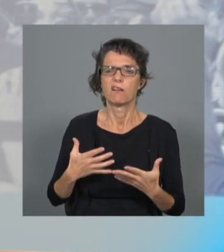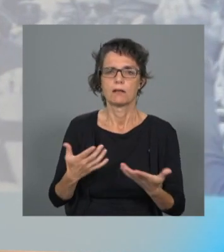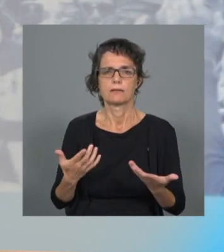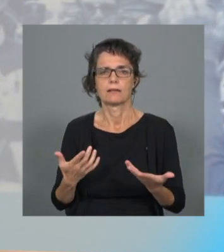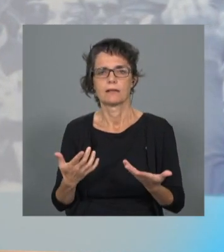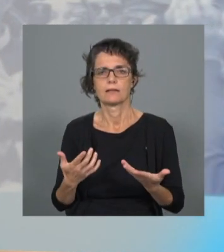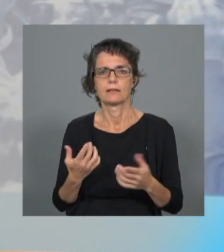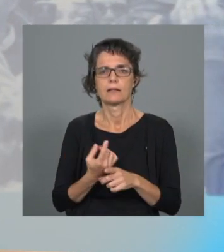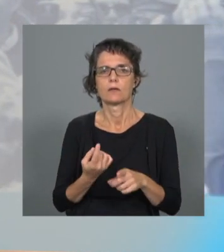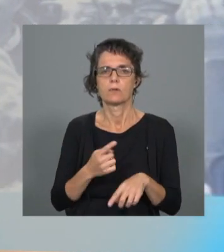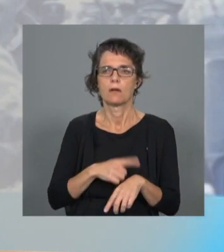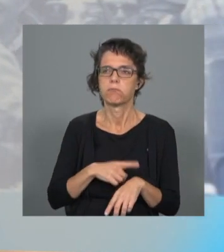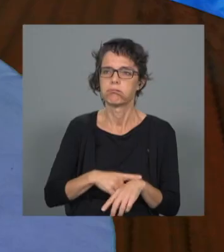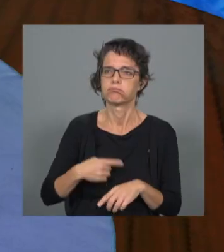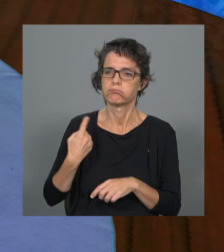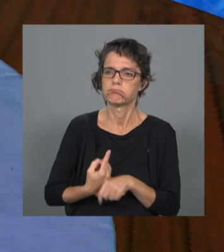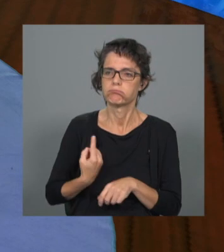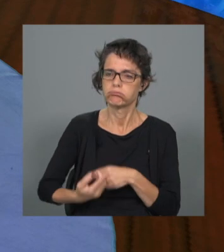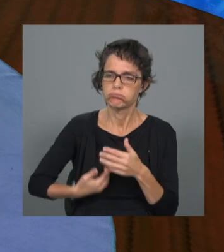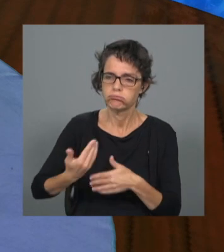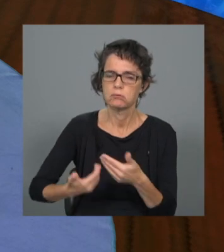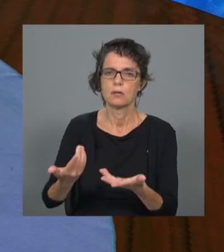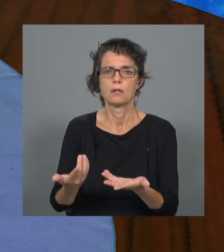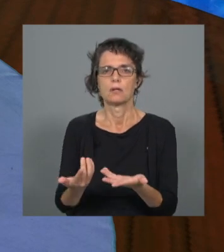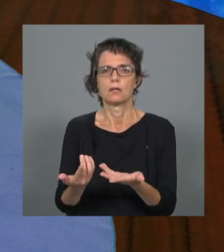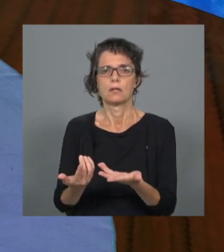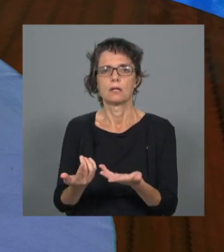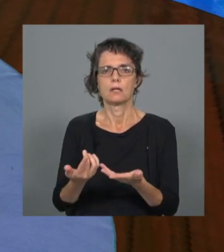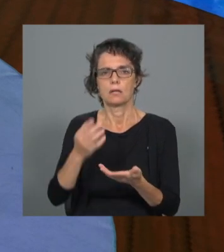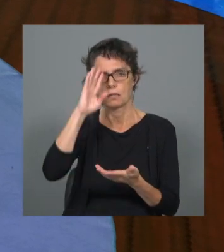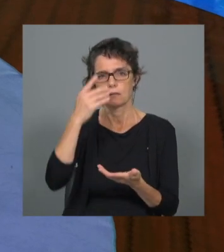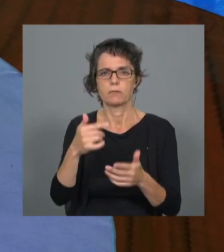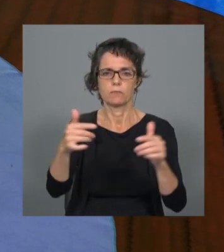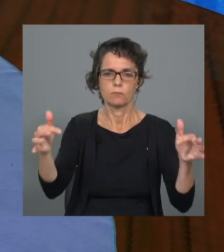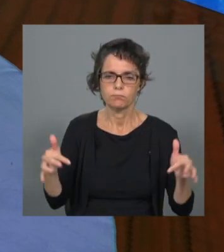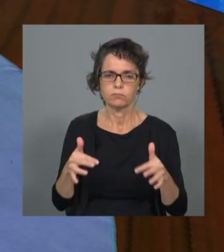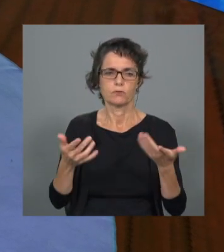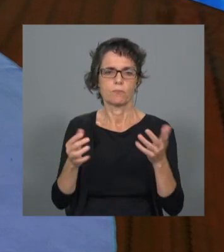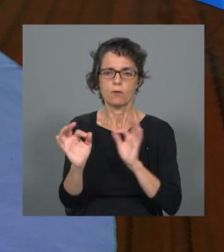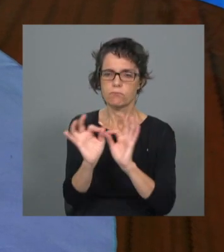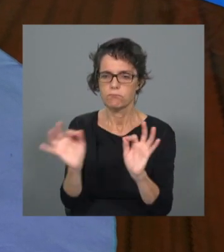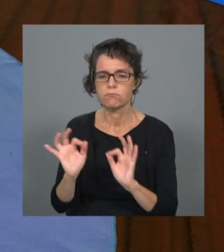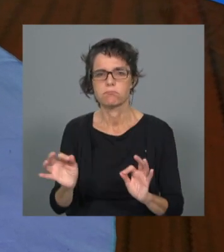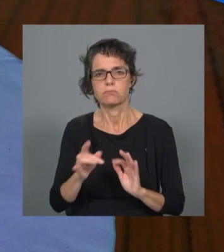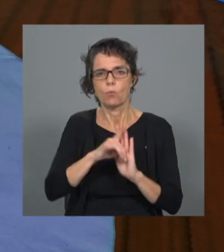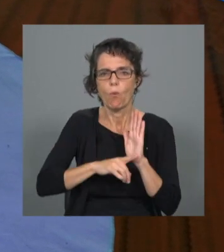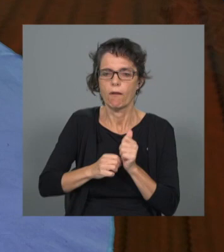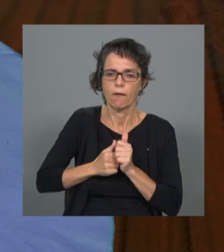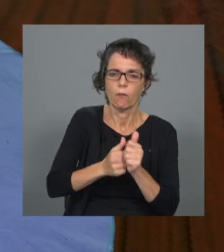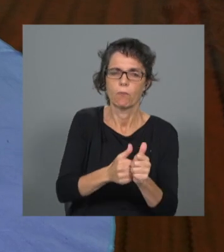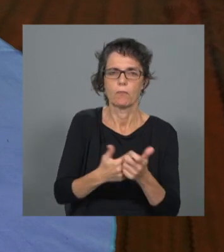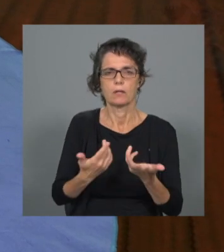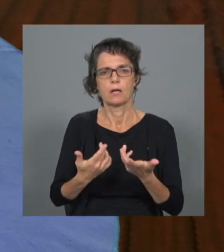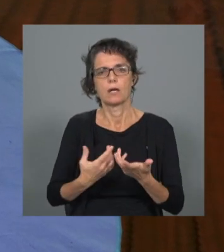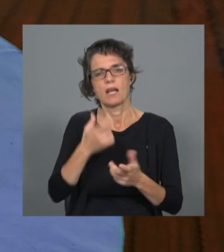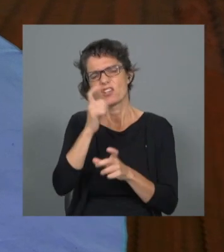muito tempo neste ritmo, da muita exigência que é necessária dentro do espaço do culto, do espaço dentro da Igreja, e as pessoas já se